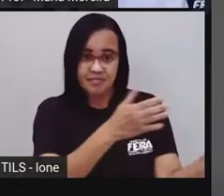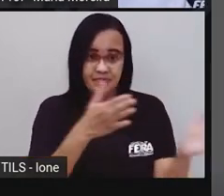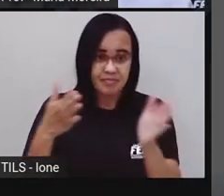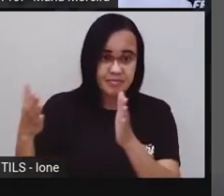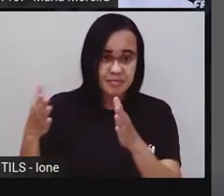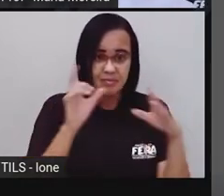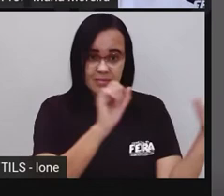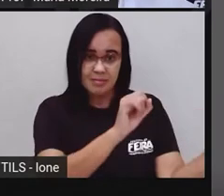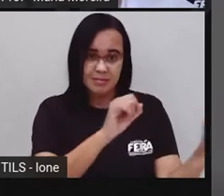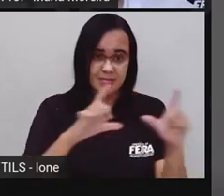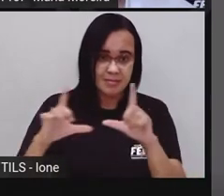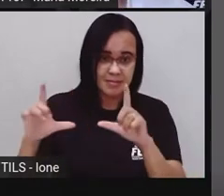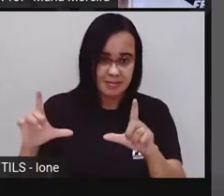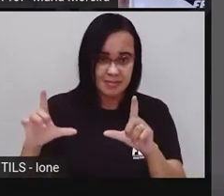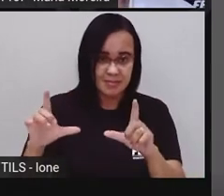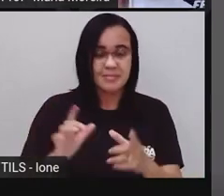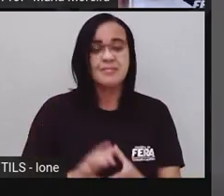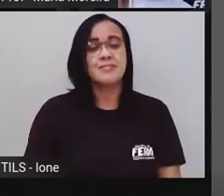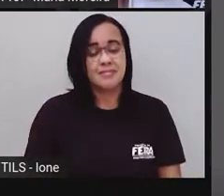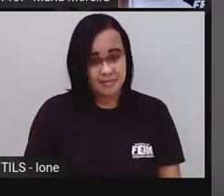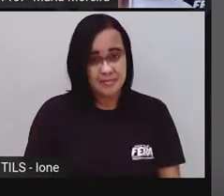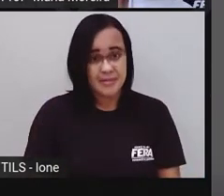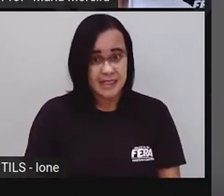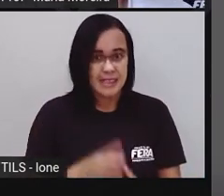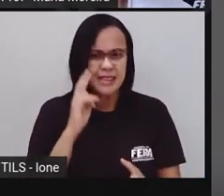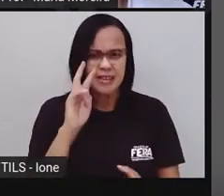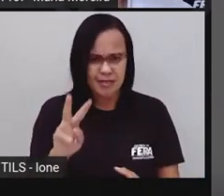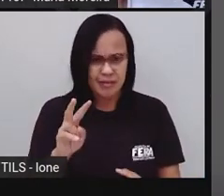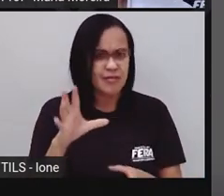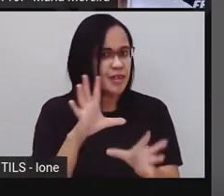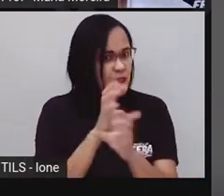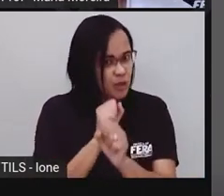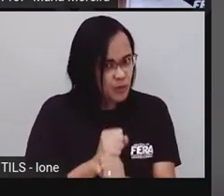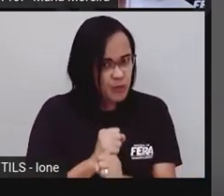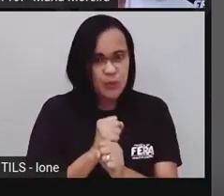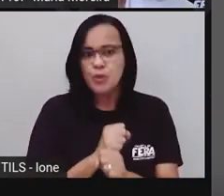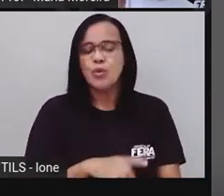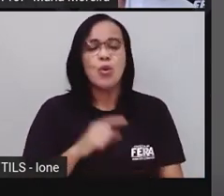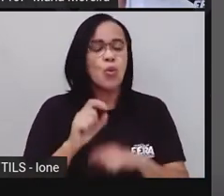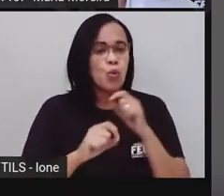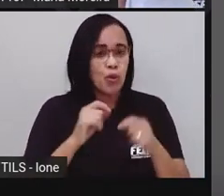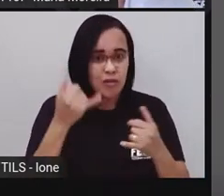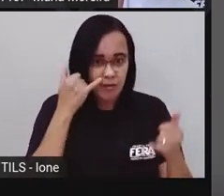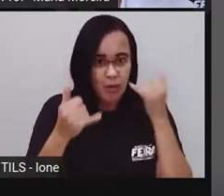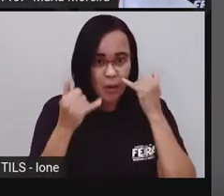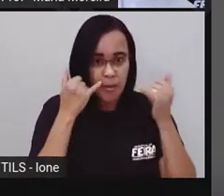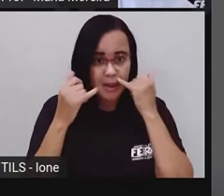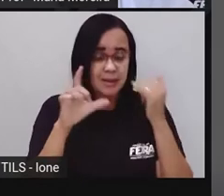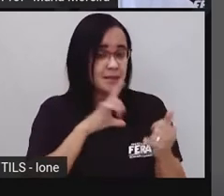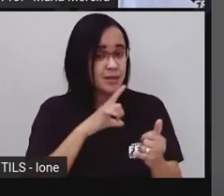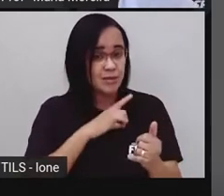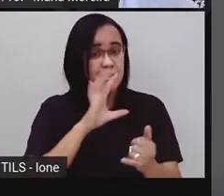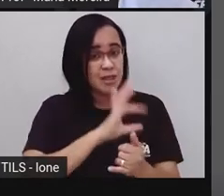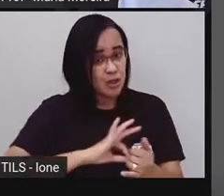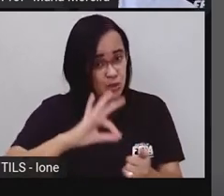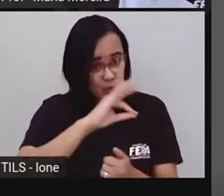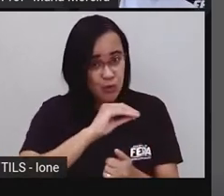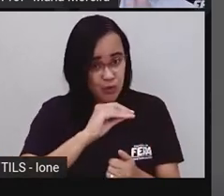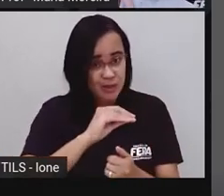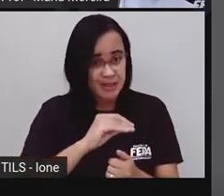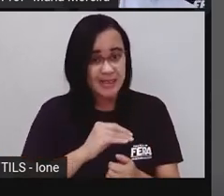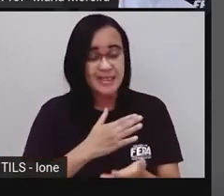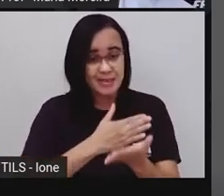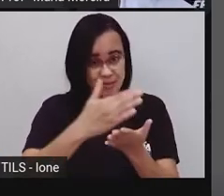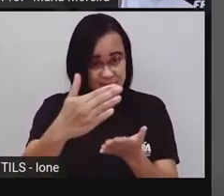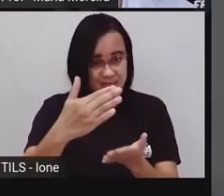até Então na verdade está conseguindo obter todos os dados que a gente precisa certo vamos lá a biblioteca de uma escola